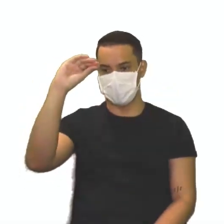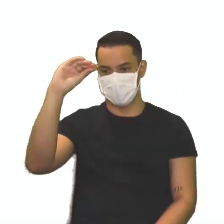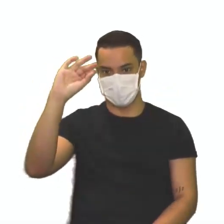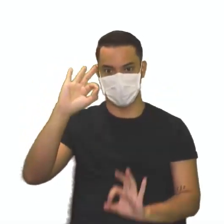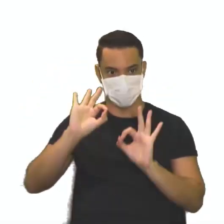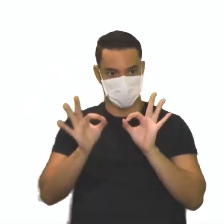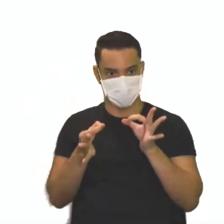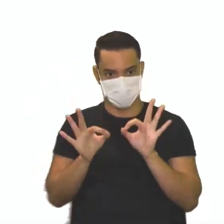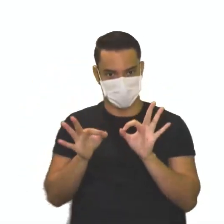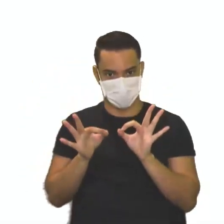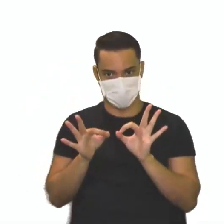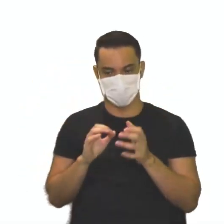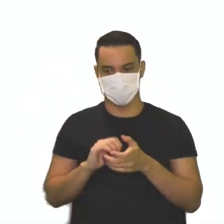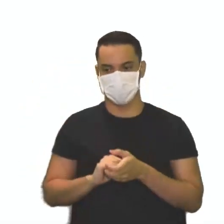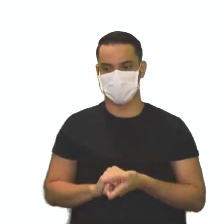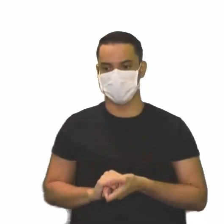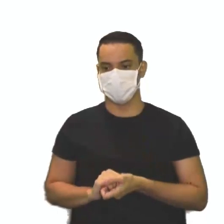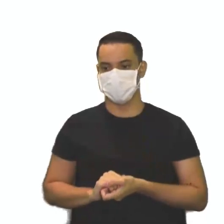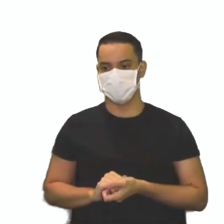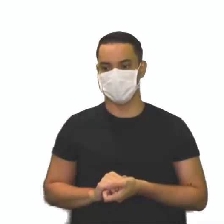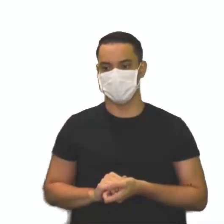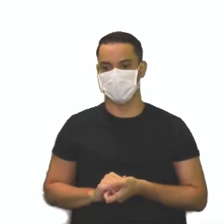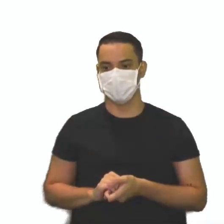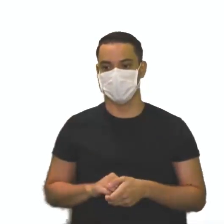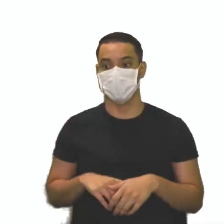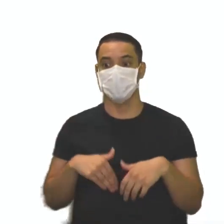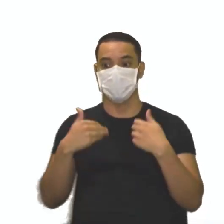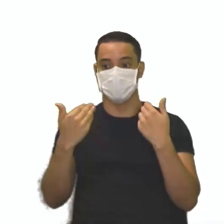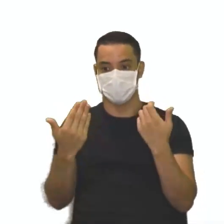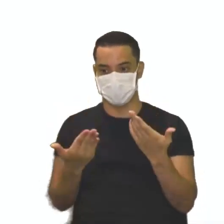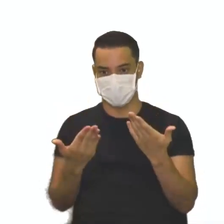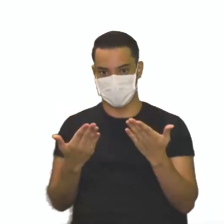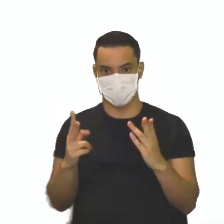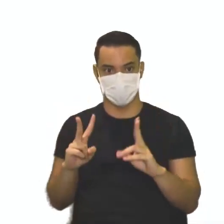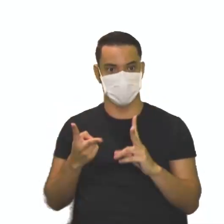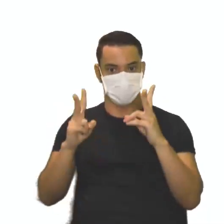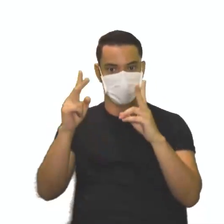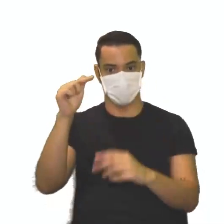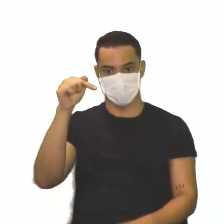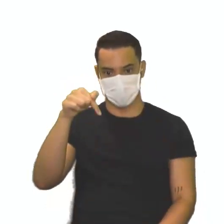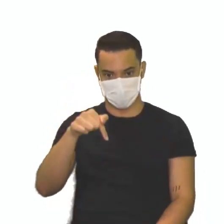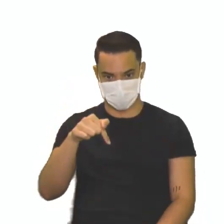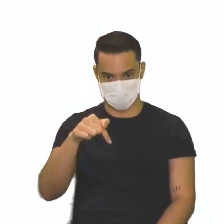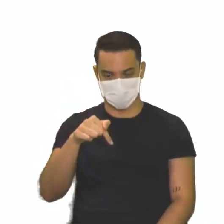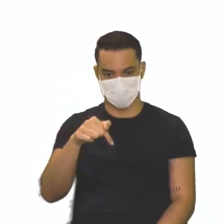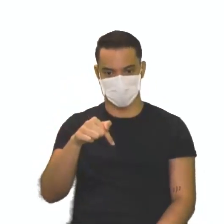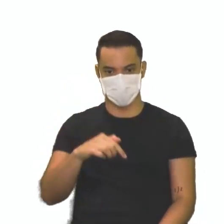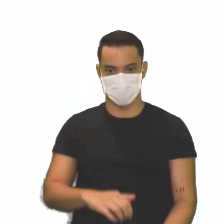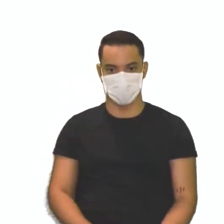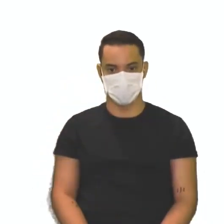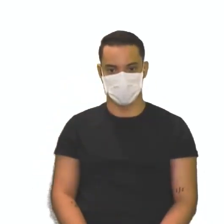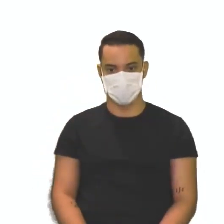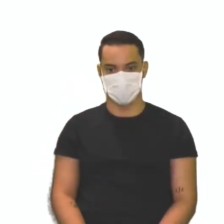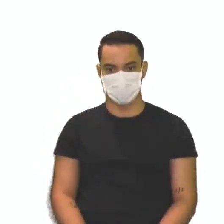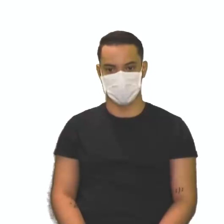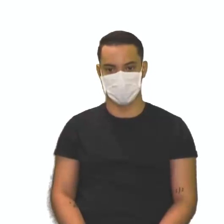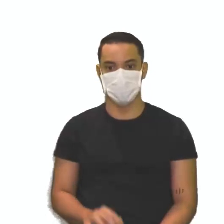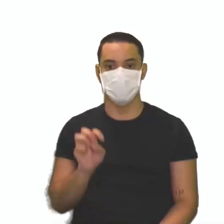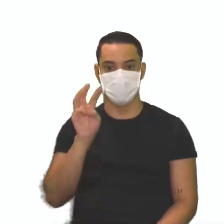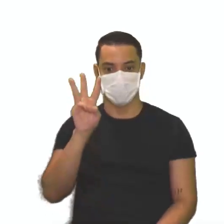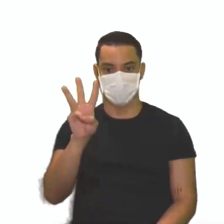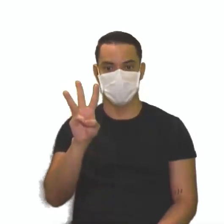ok? Então, ali, pessoal, vamos ver. O valor do Q Ele é